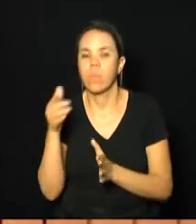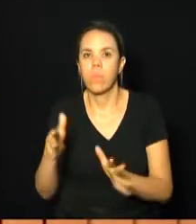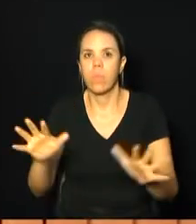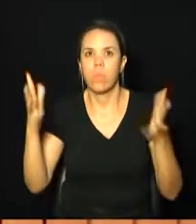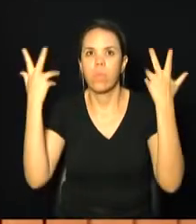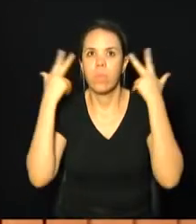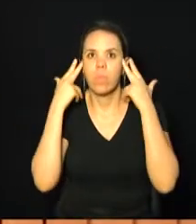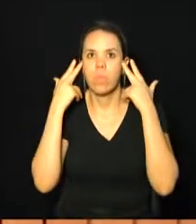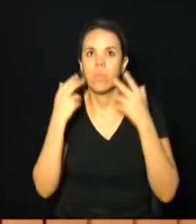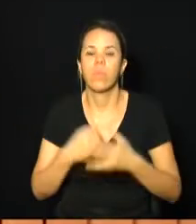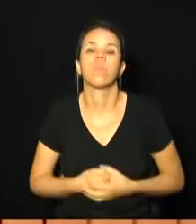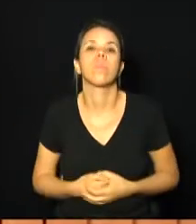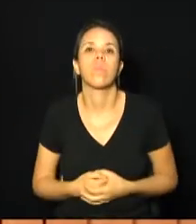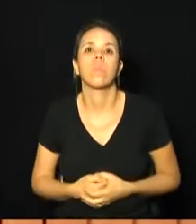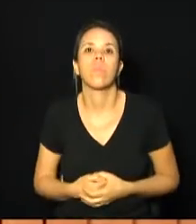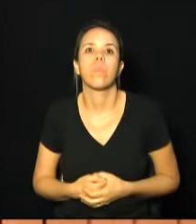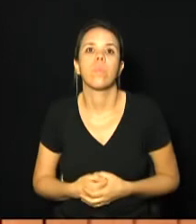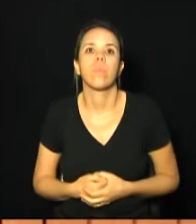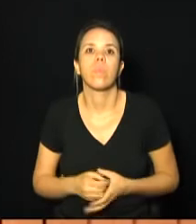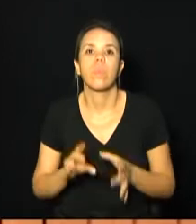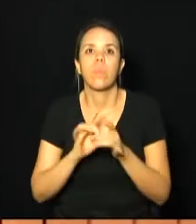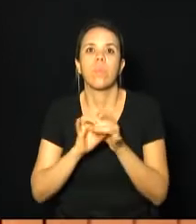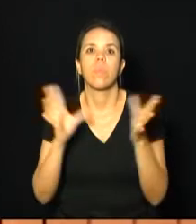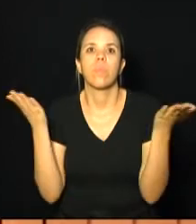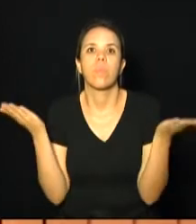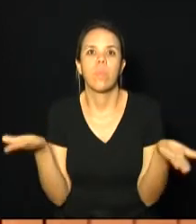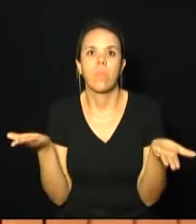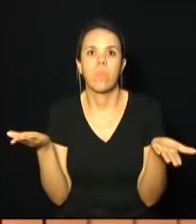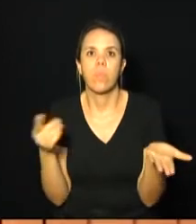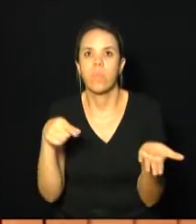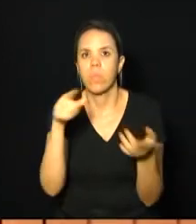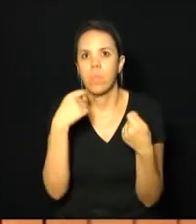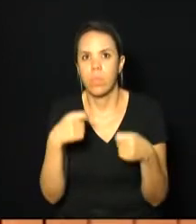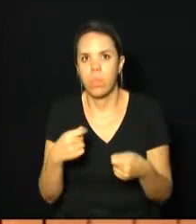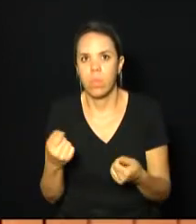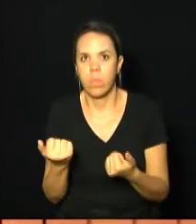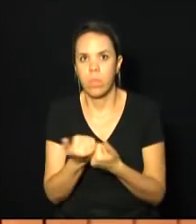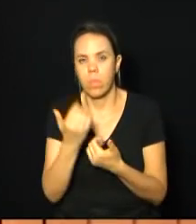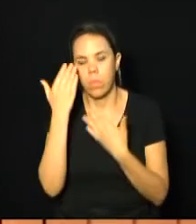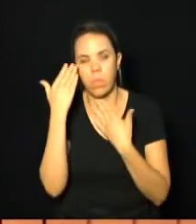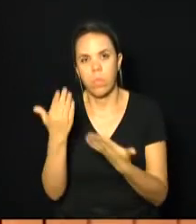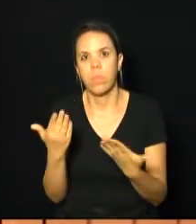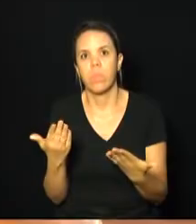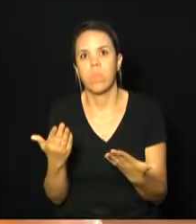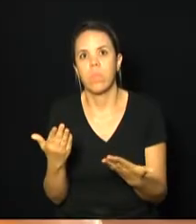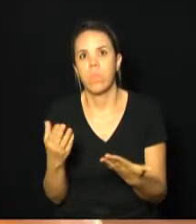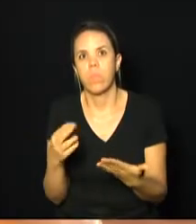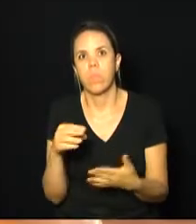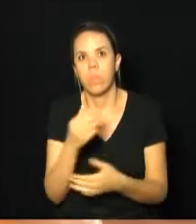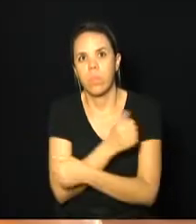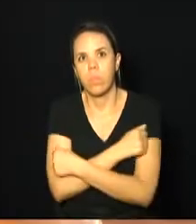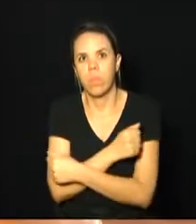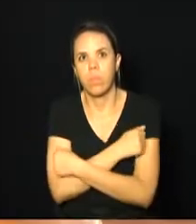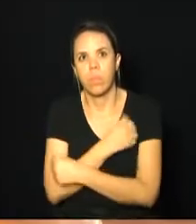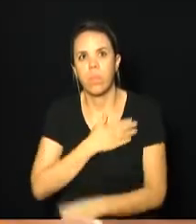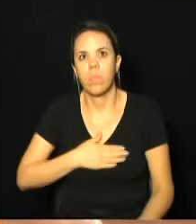naturais. Então a gente também está lá à disposição para o que vocês precisarem. Muito obrigado. Marcos, um abraço, viu?